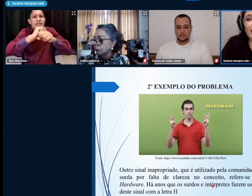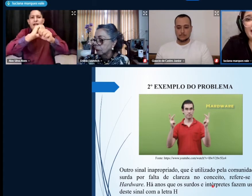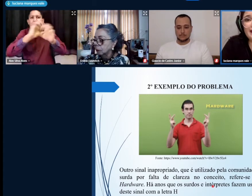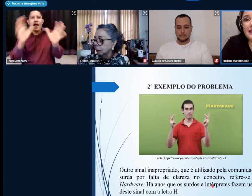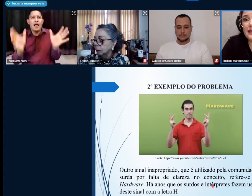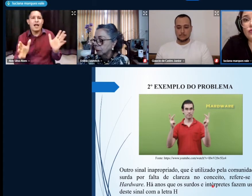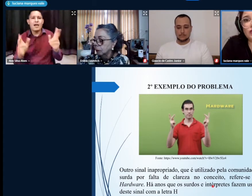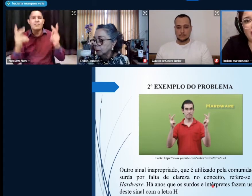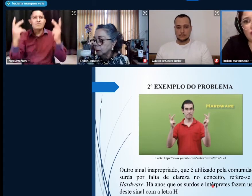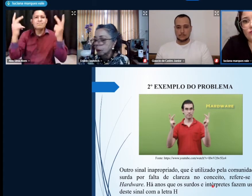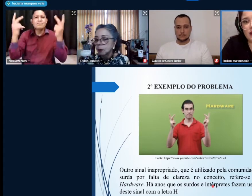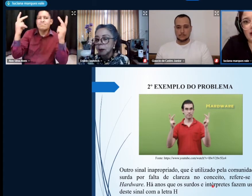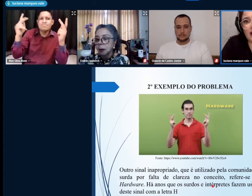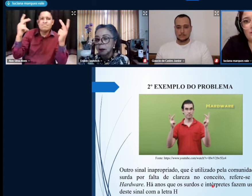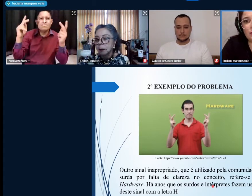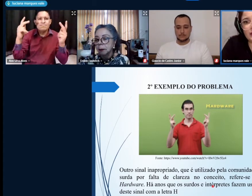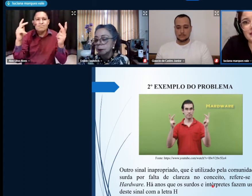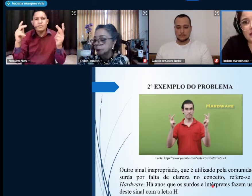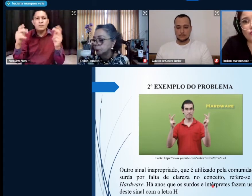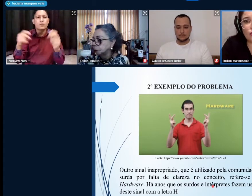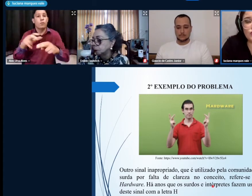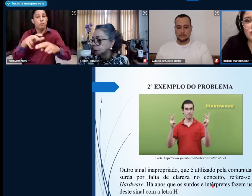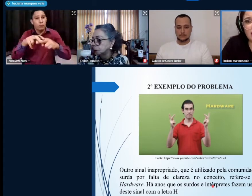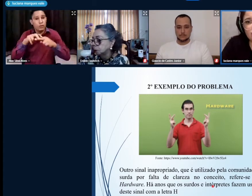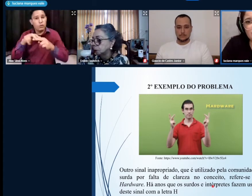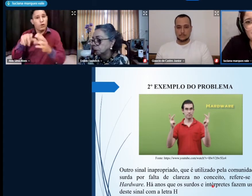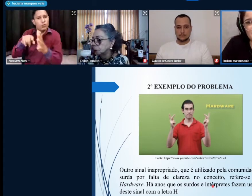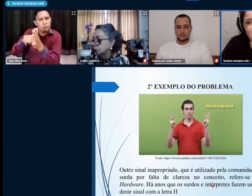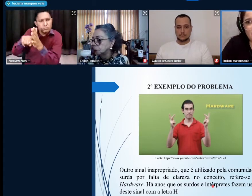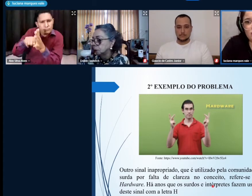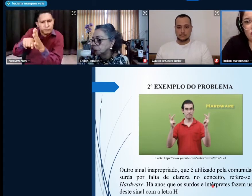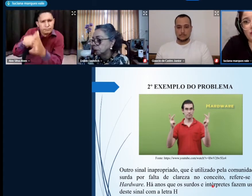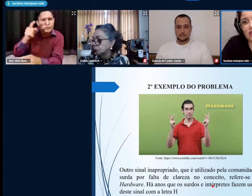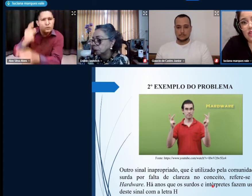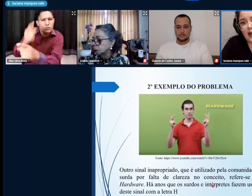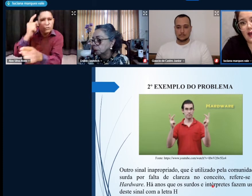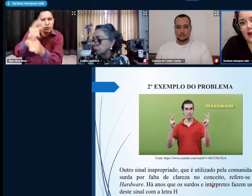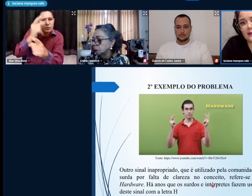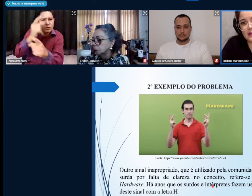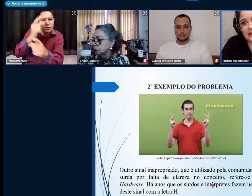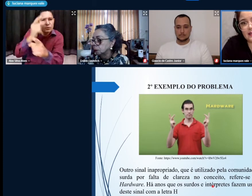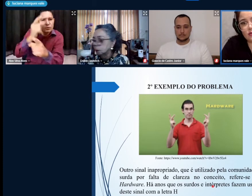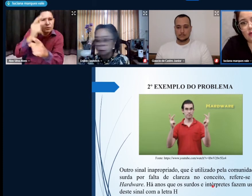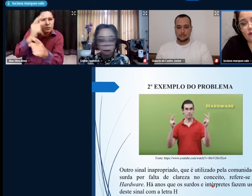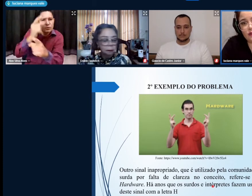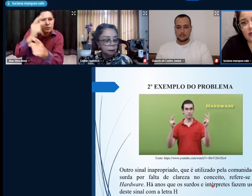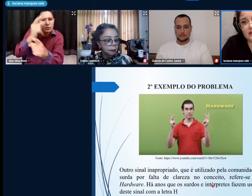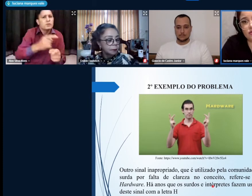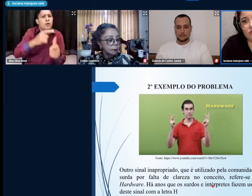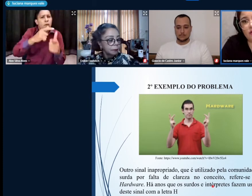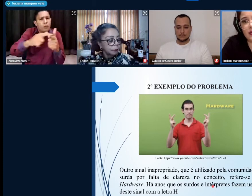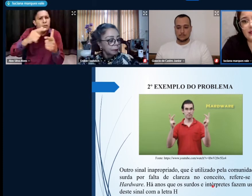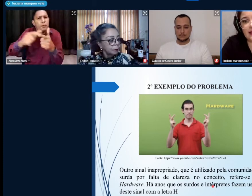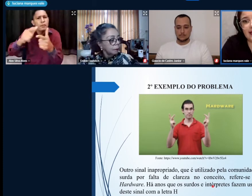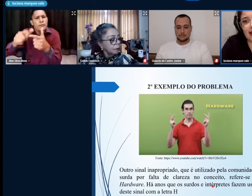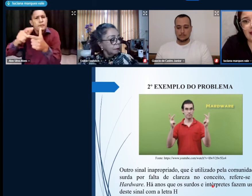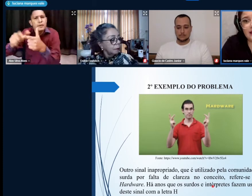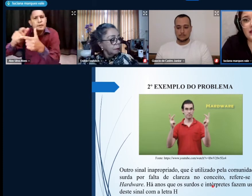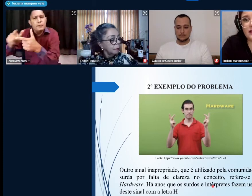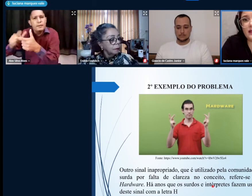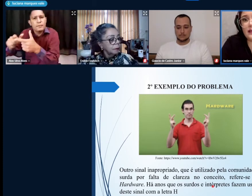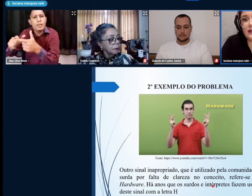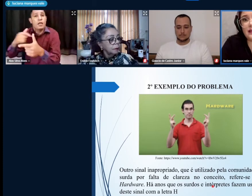Contudo, ele não tem uma apropriação do conceito em si, somente a representação da configuração de mão em letra